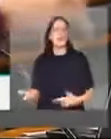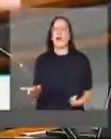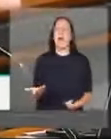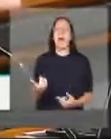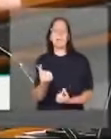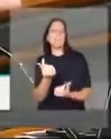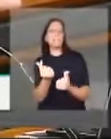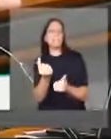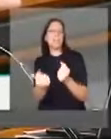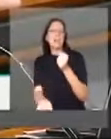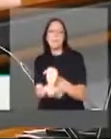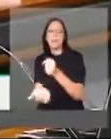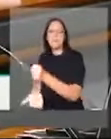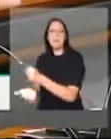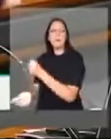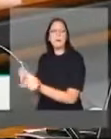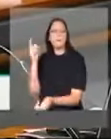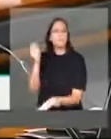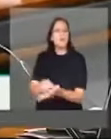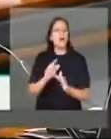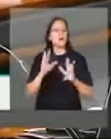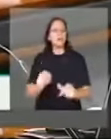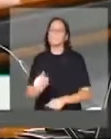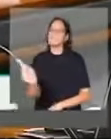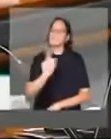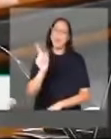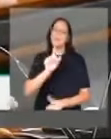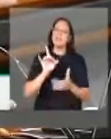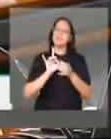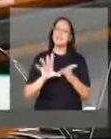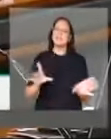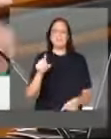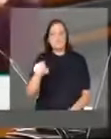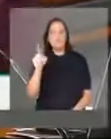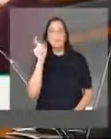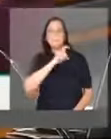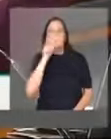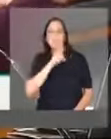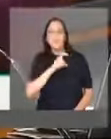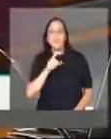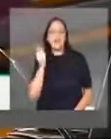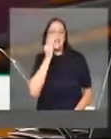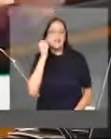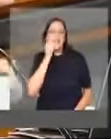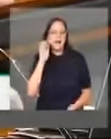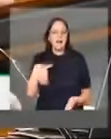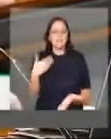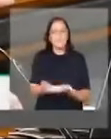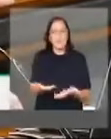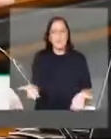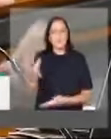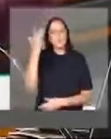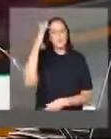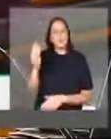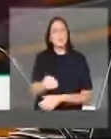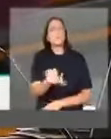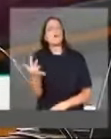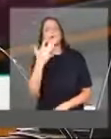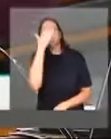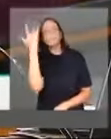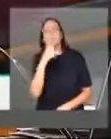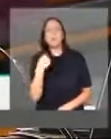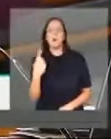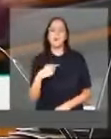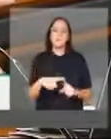o dinheiro acima de tudo. Mas nós não vamos deixar que isso aconteça. O senhor mente tanto que sequer até hoje a gente sabe quantas pessoas morreram, mas